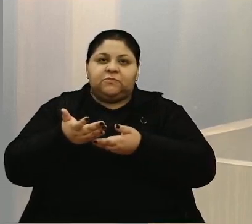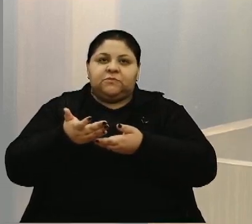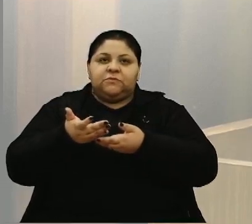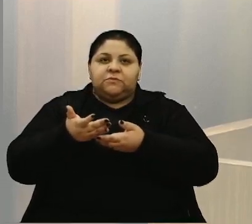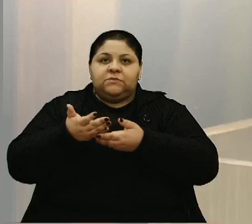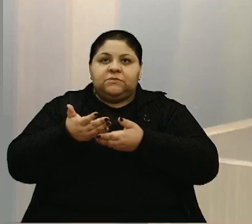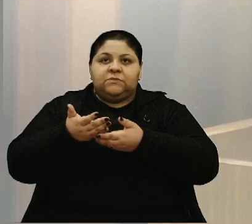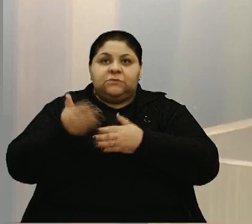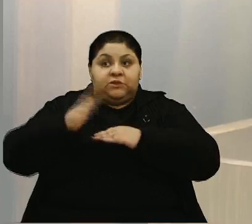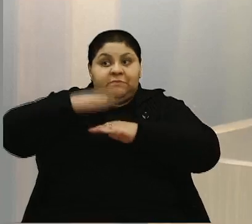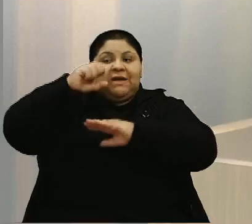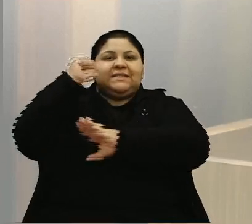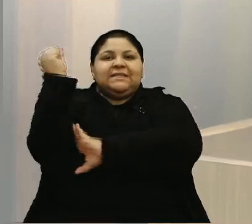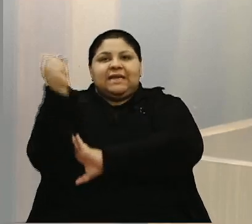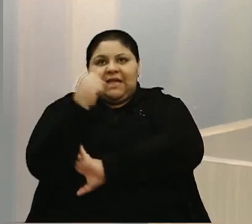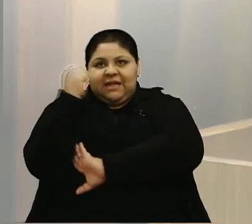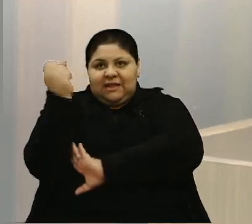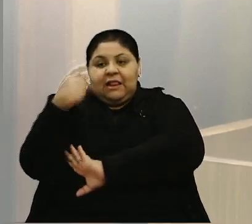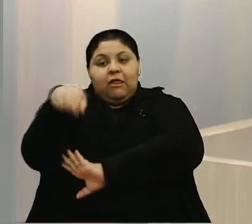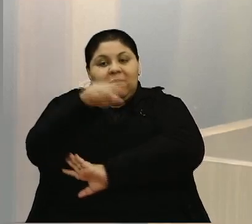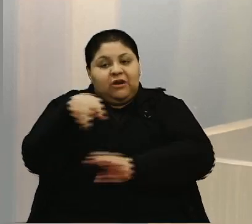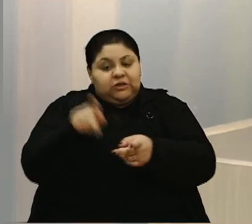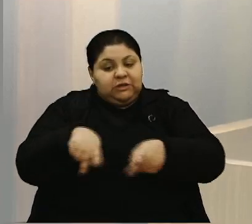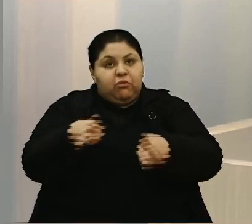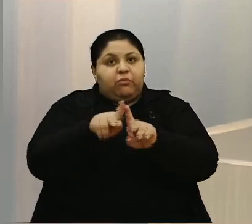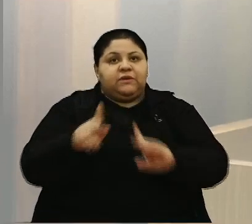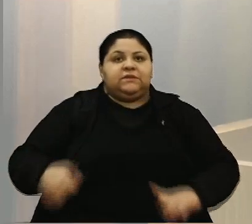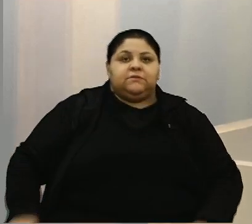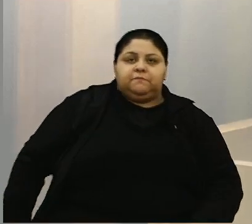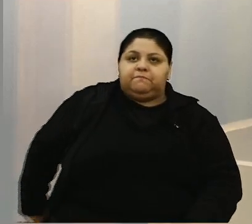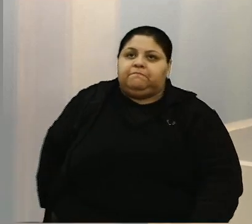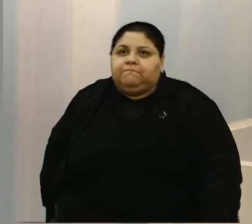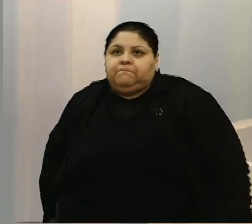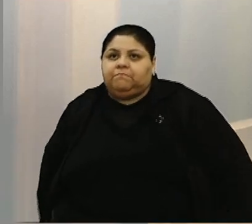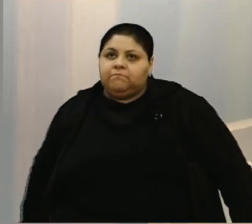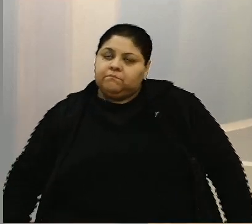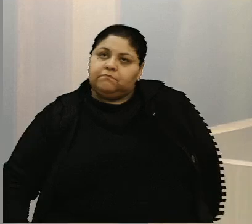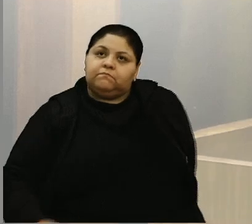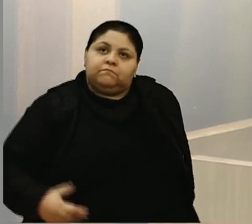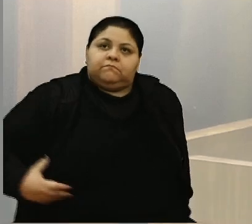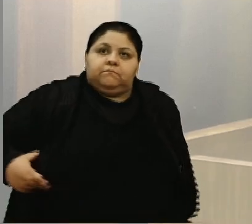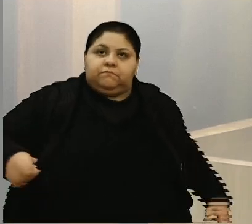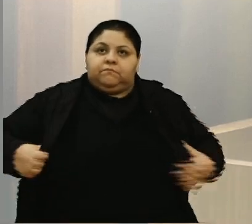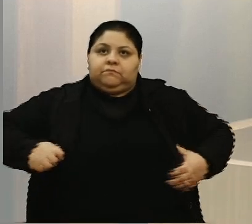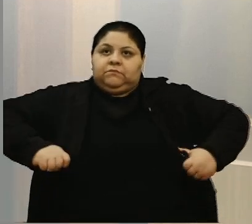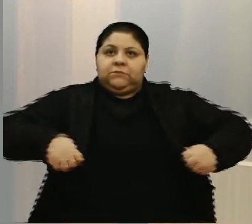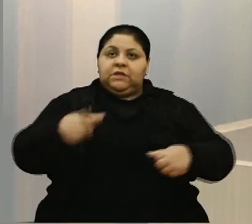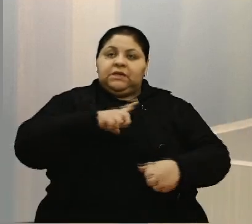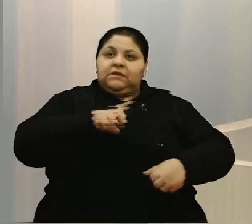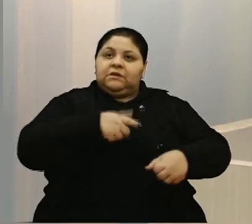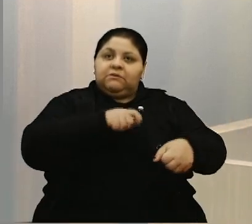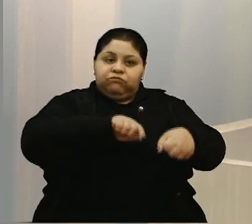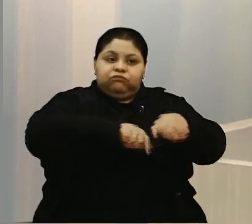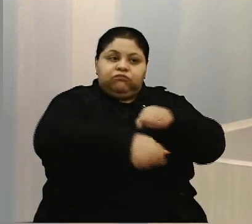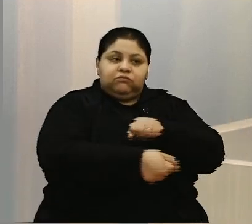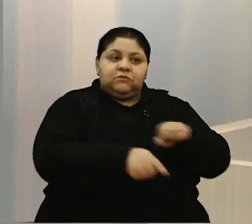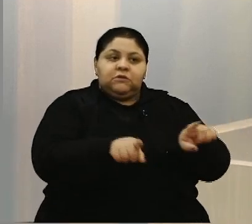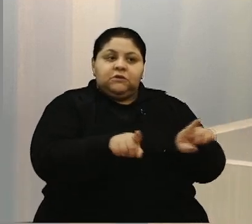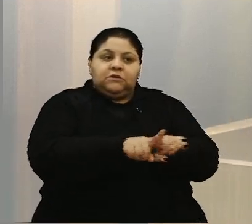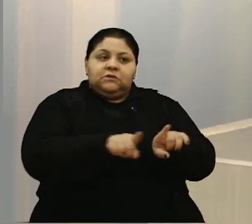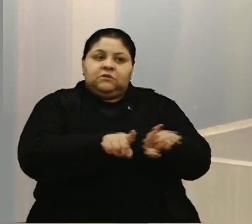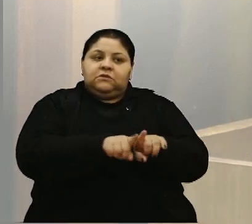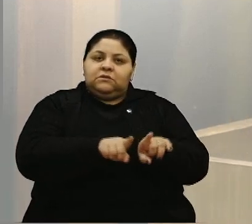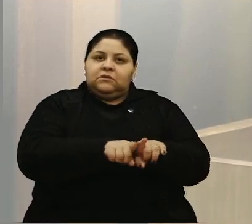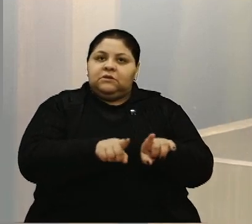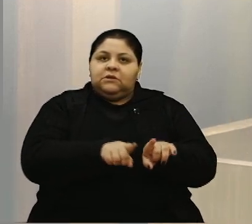maior complexidade para a nossa população. Né? Nós temos investido também fortemente em